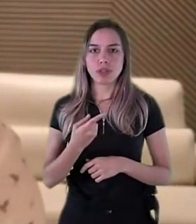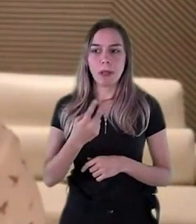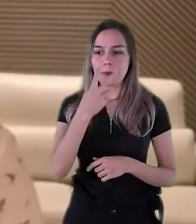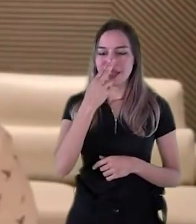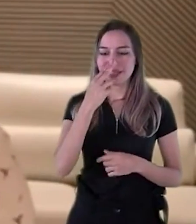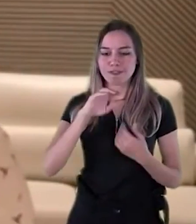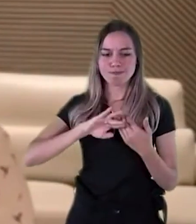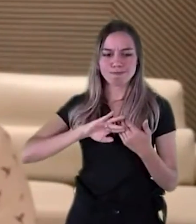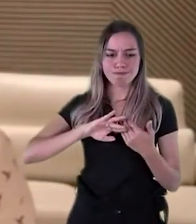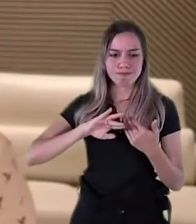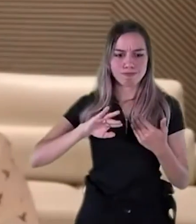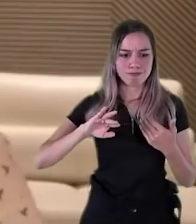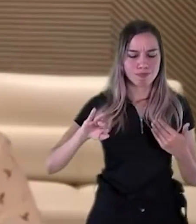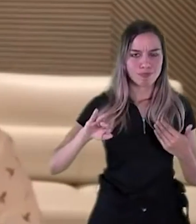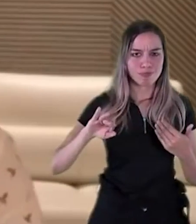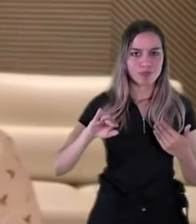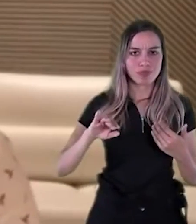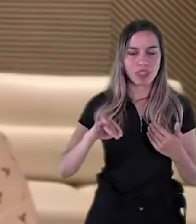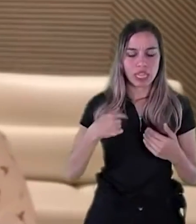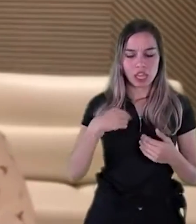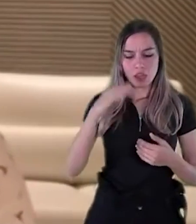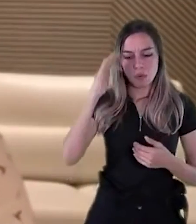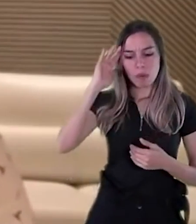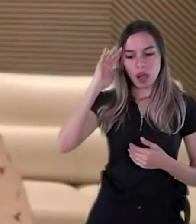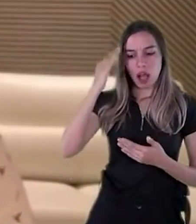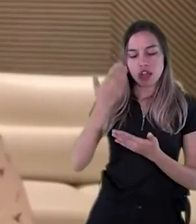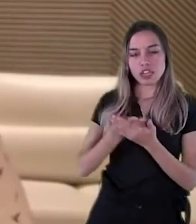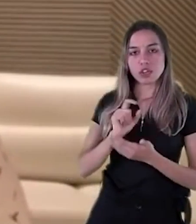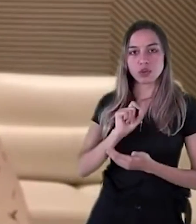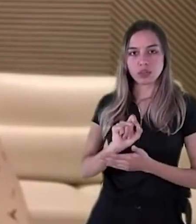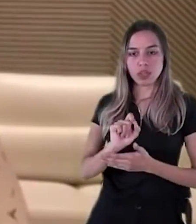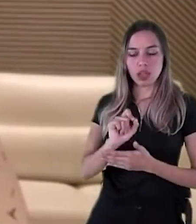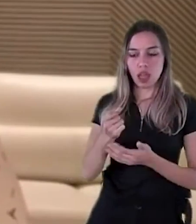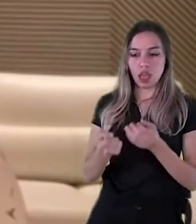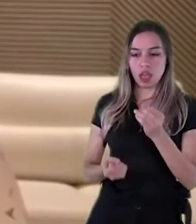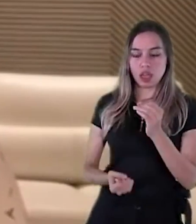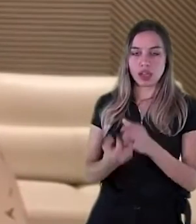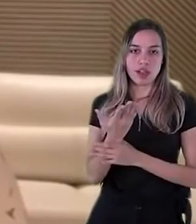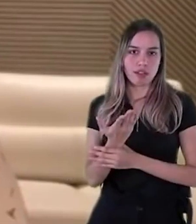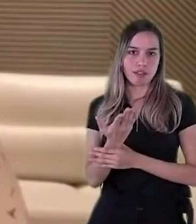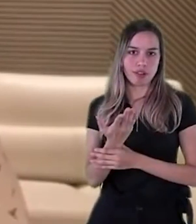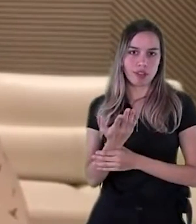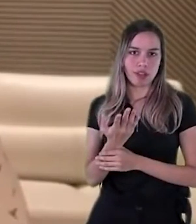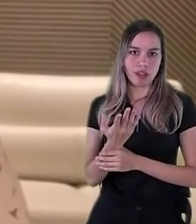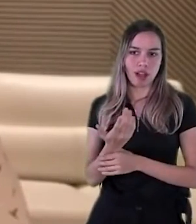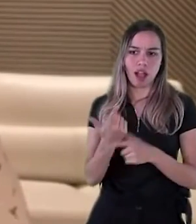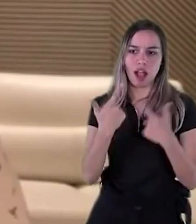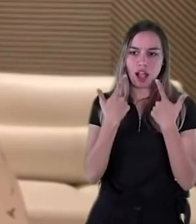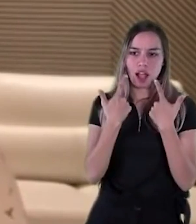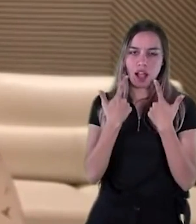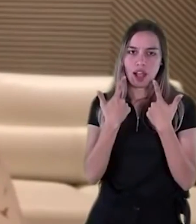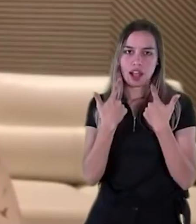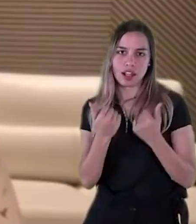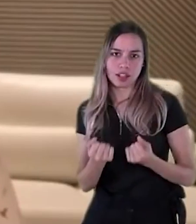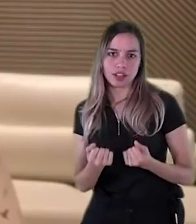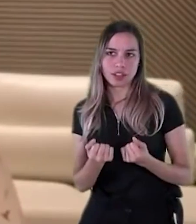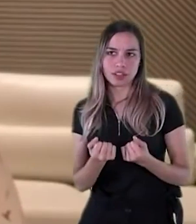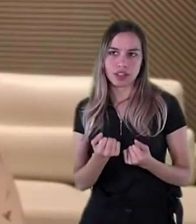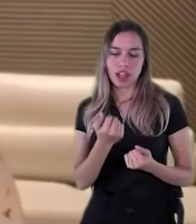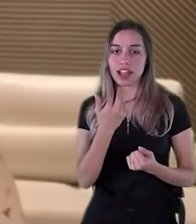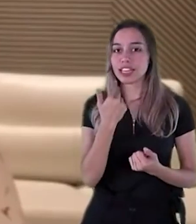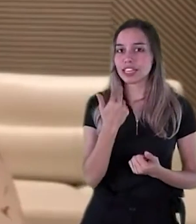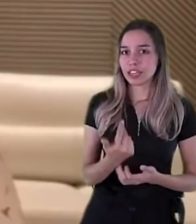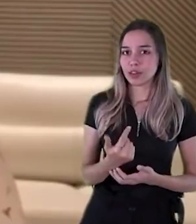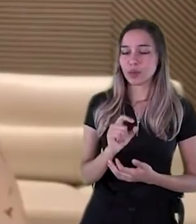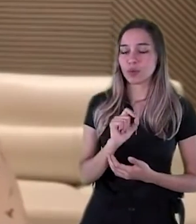eu acredito, Afonso, que criar essa intimidade que a literatura pede, não só para